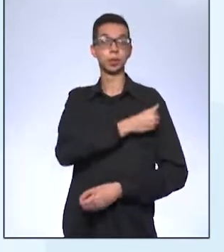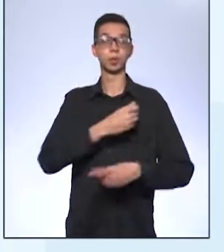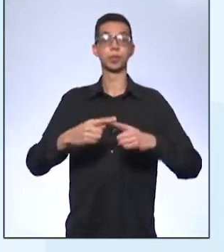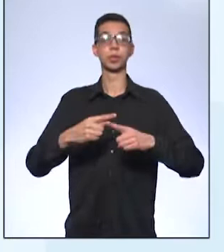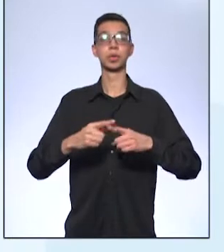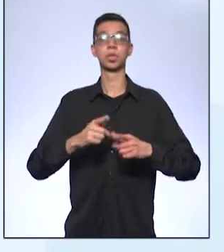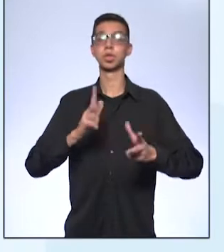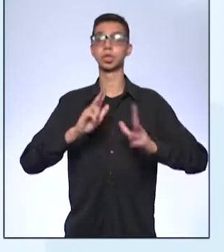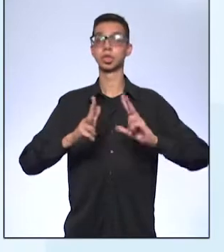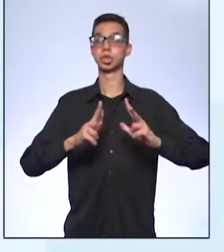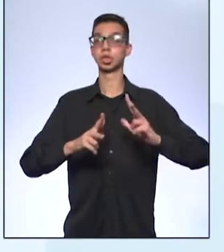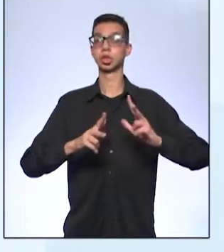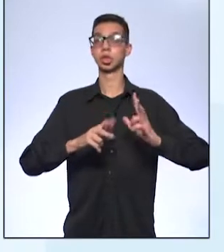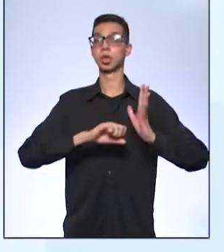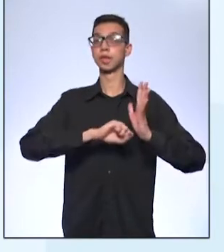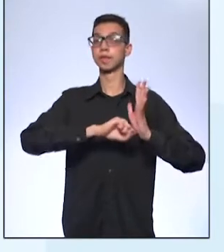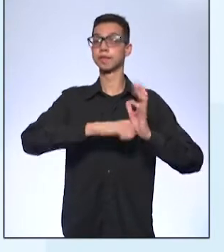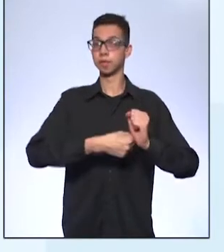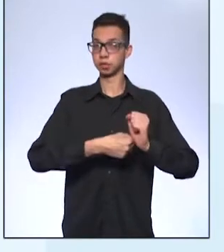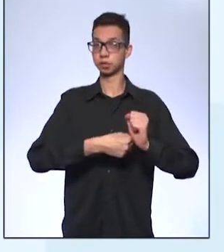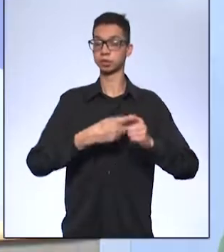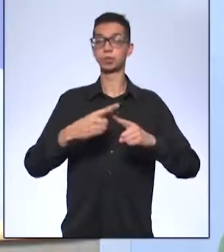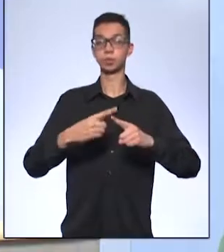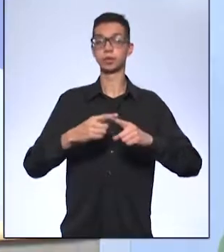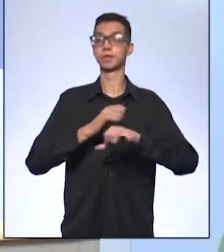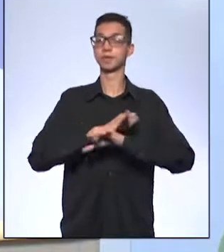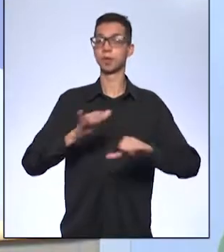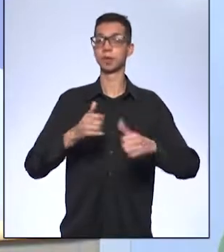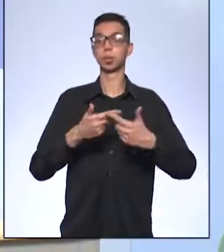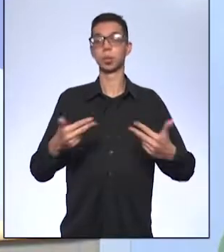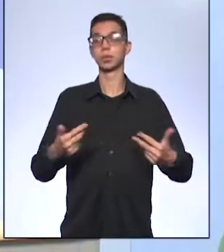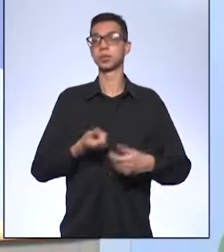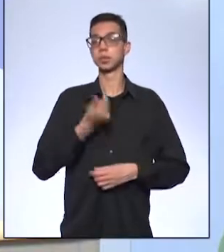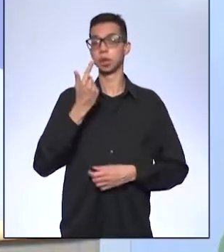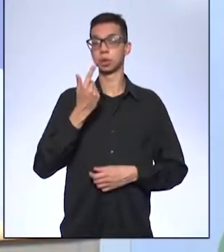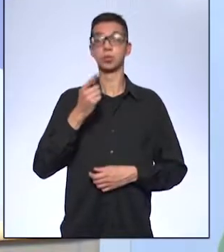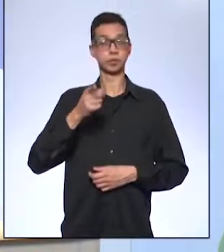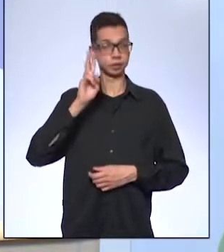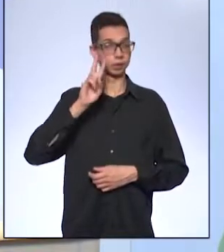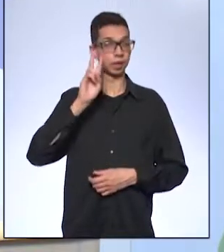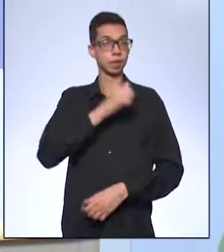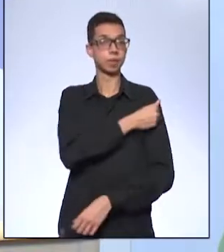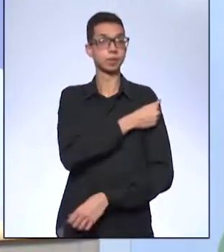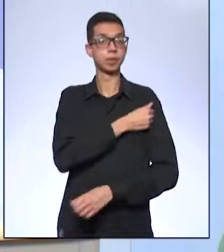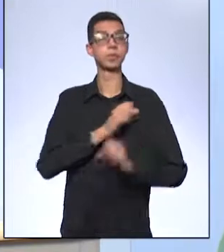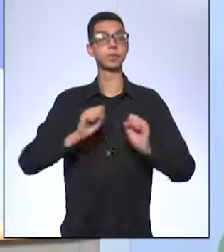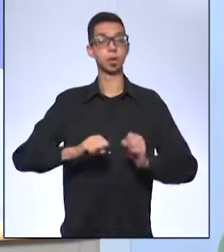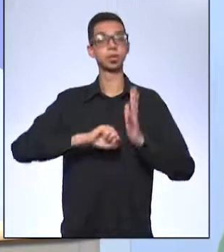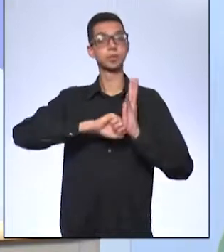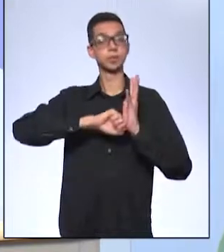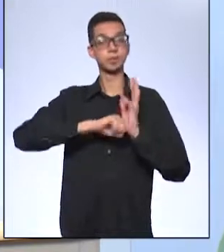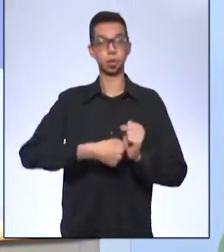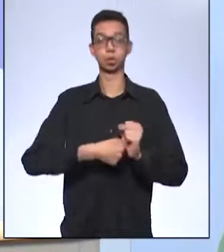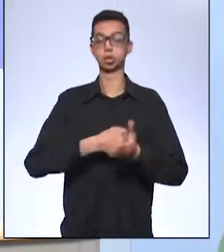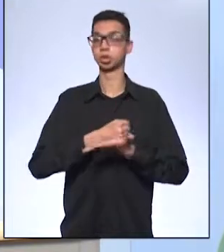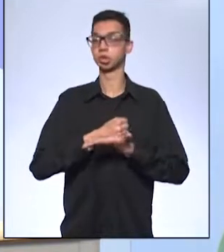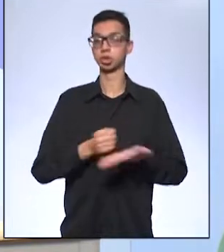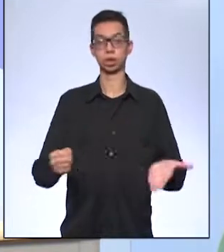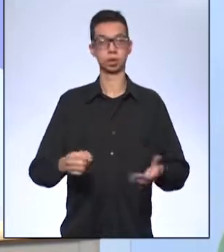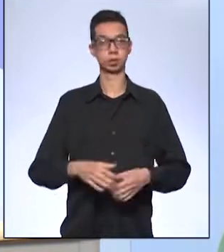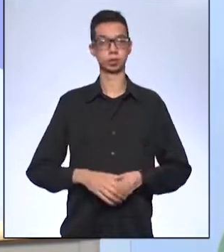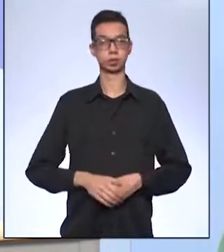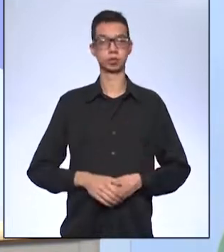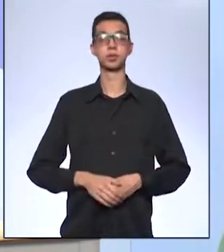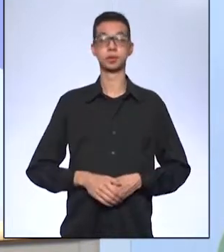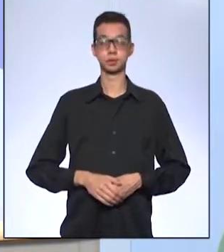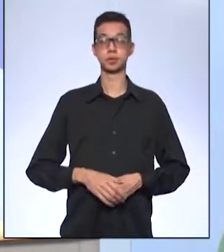estava inadequado. Lembrar esses alunos que você pode ser bloqueado do chat definitivamente e o seu responsável vai